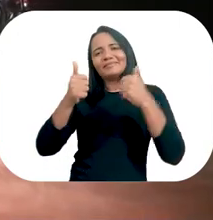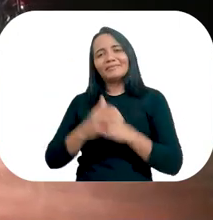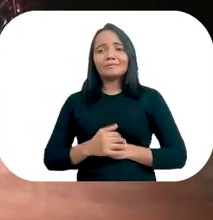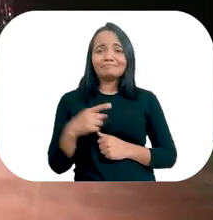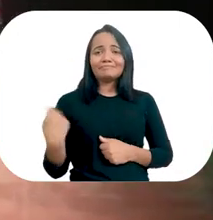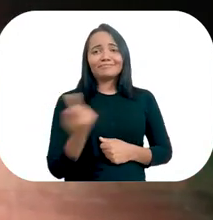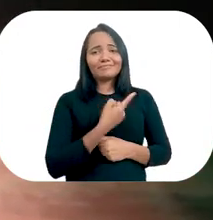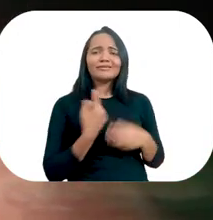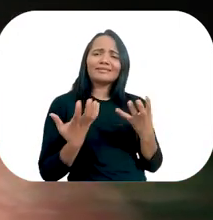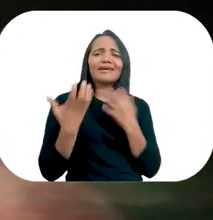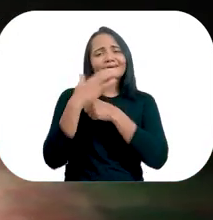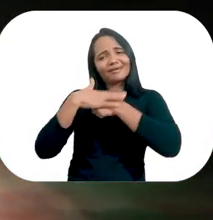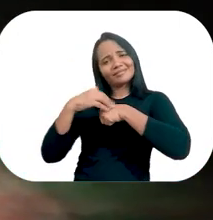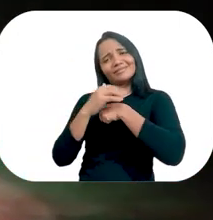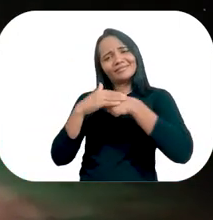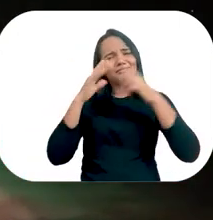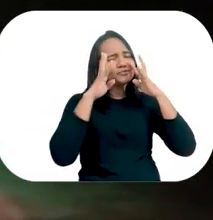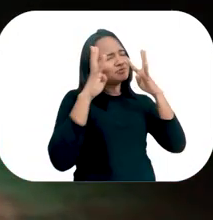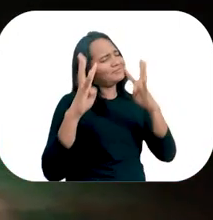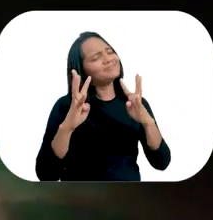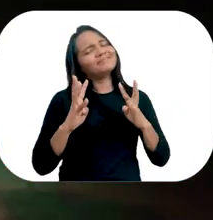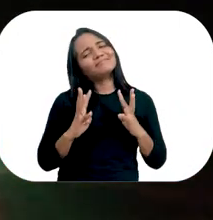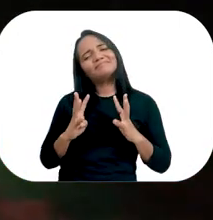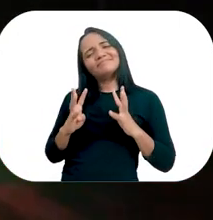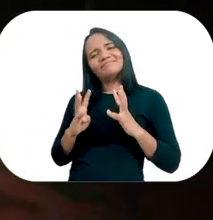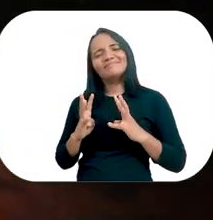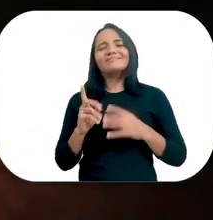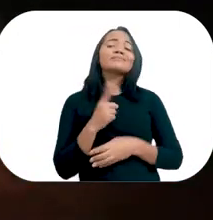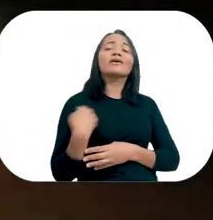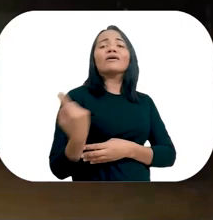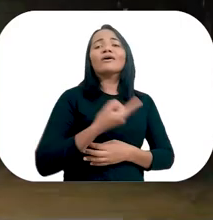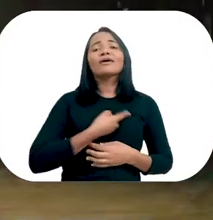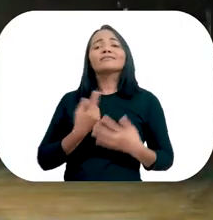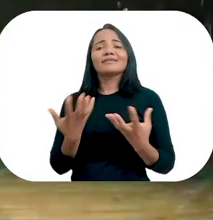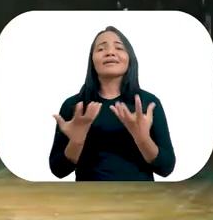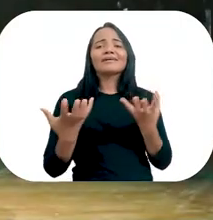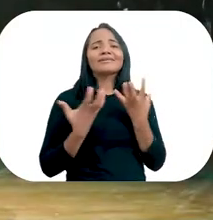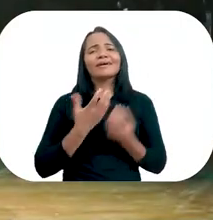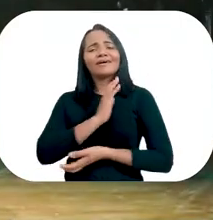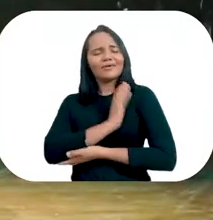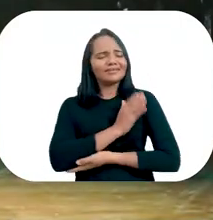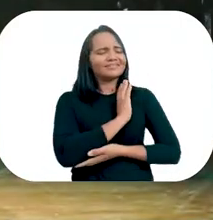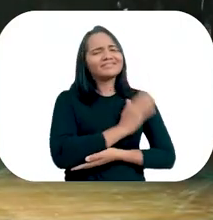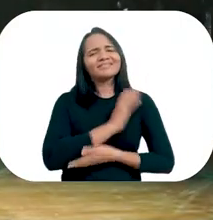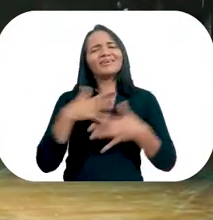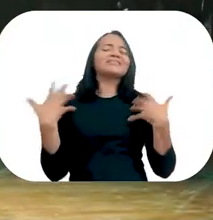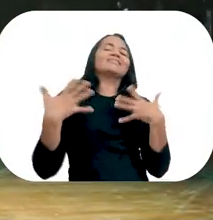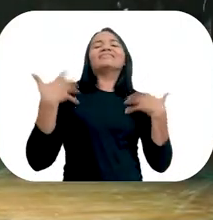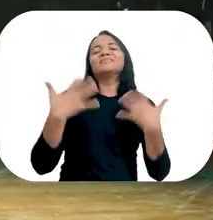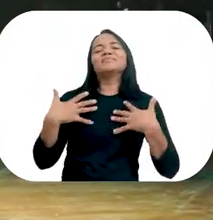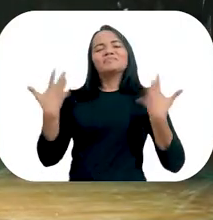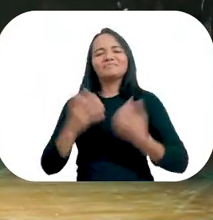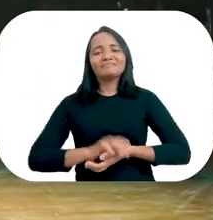a gente quer carinho e atenção, a gente quer calor no coração,